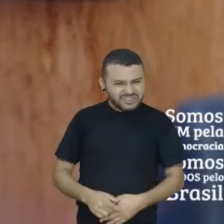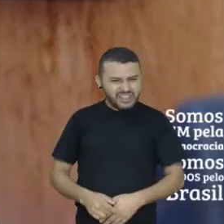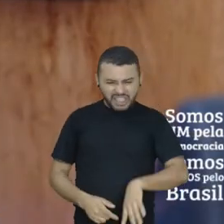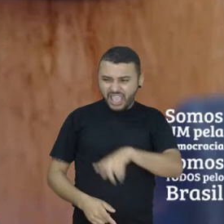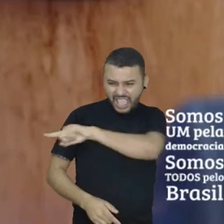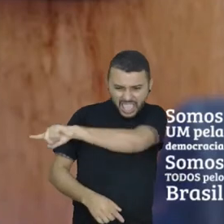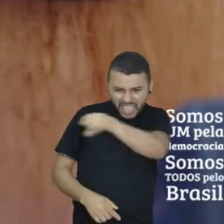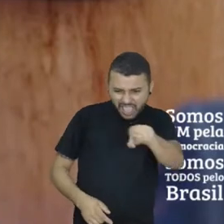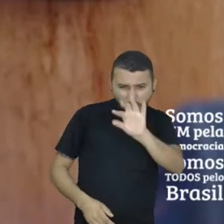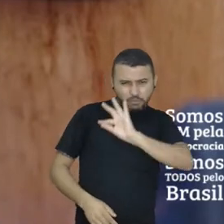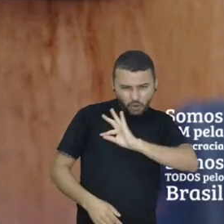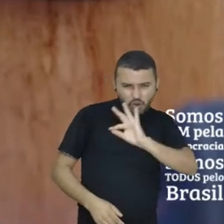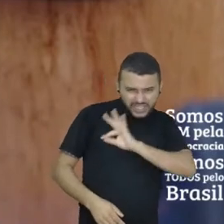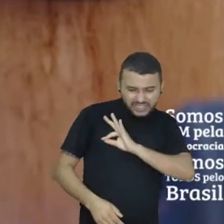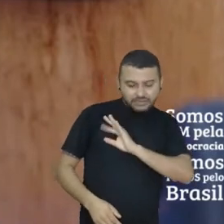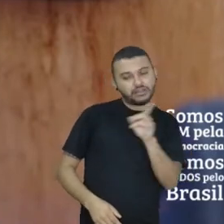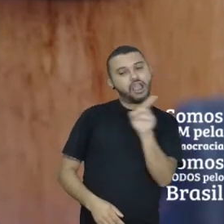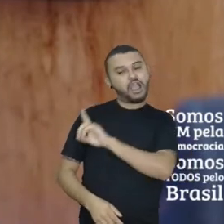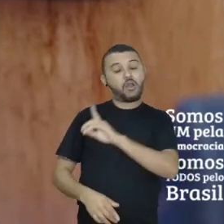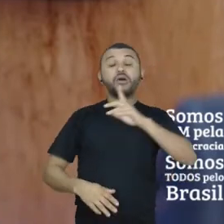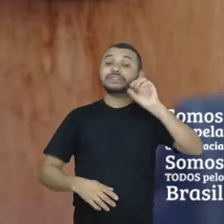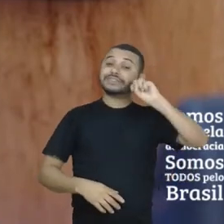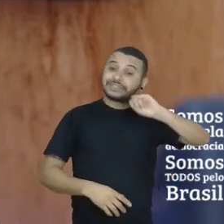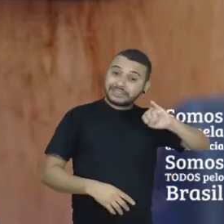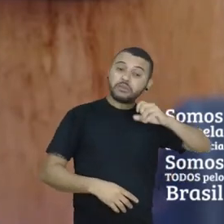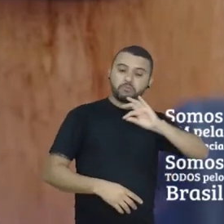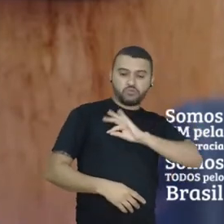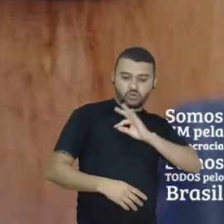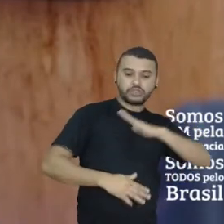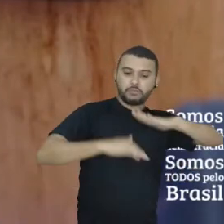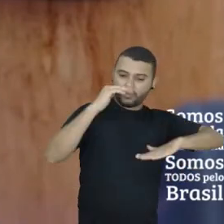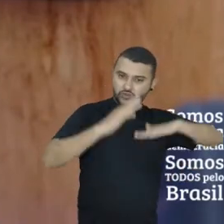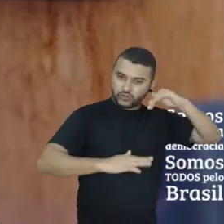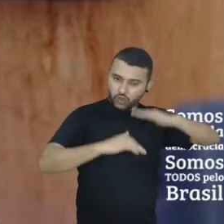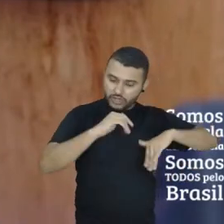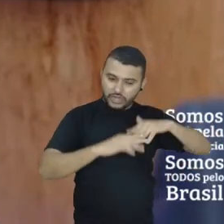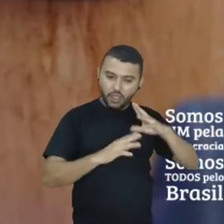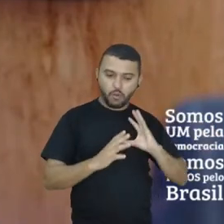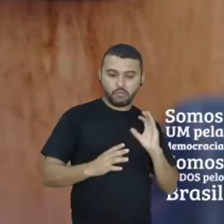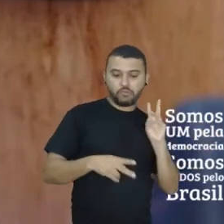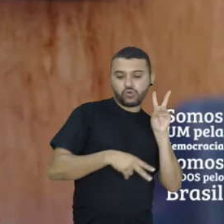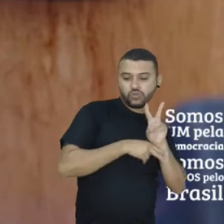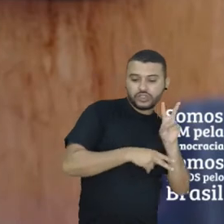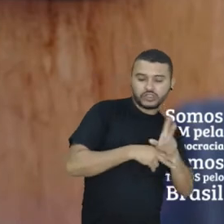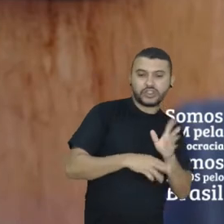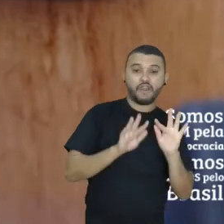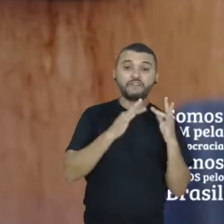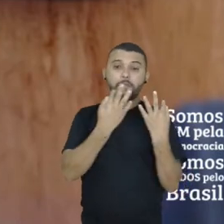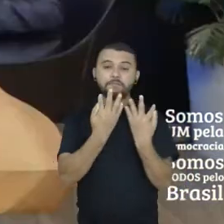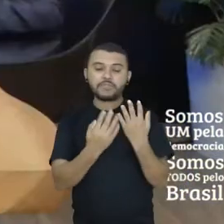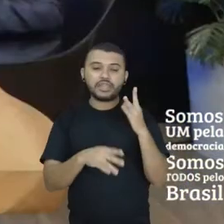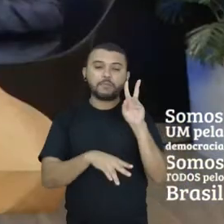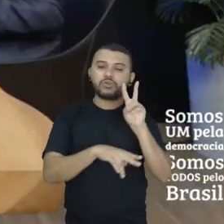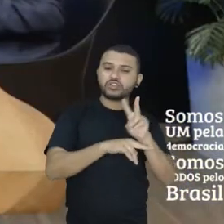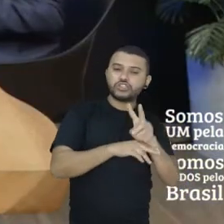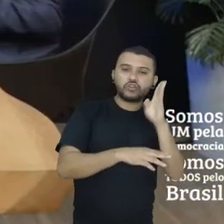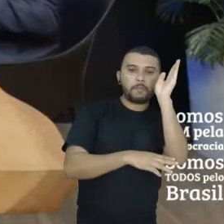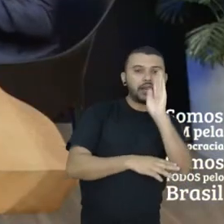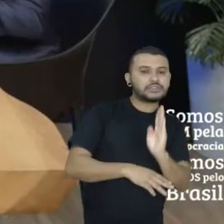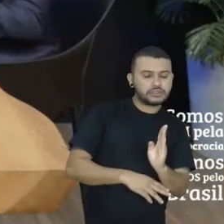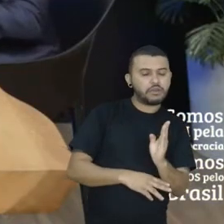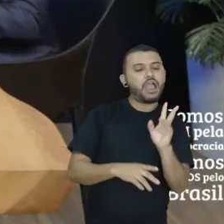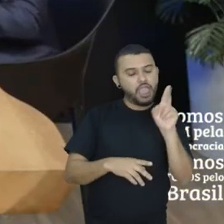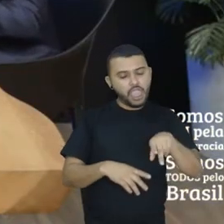polícia, que é profissional. É dever do Estado proteger a família, proteger o patrimônio, não é função de ninguém.